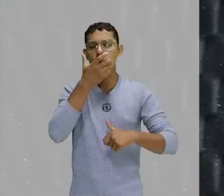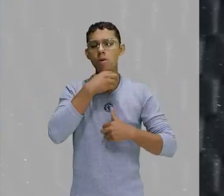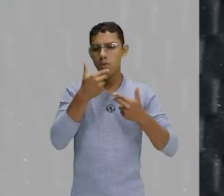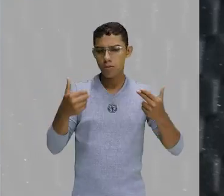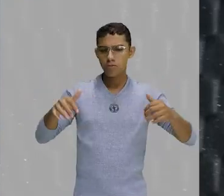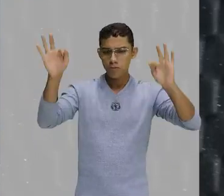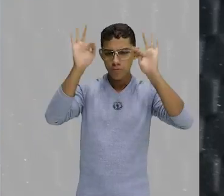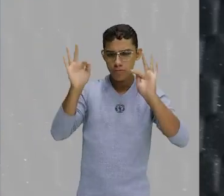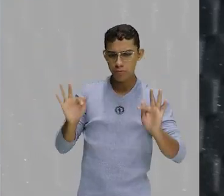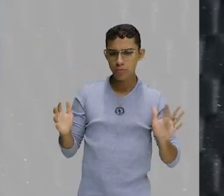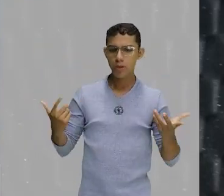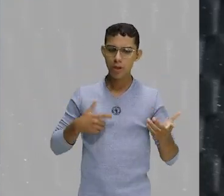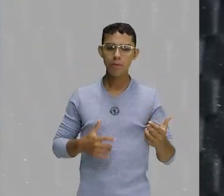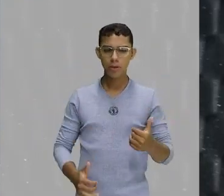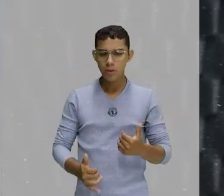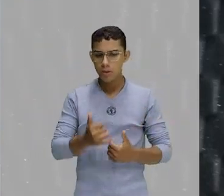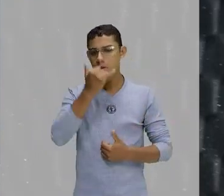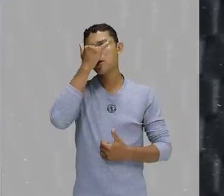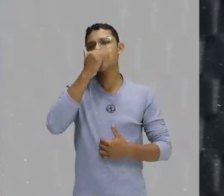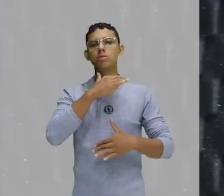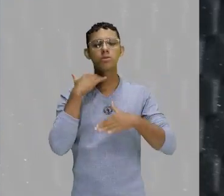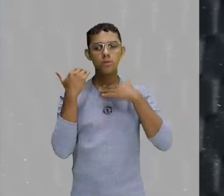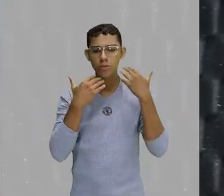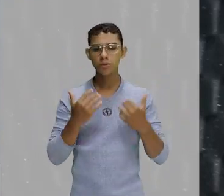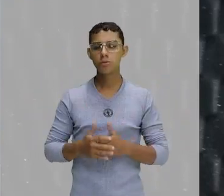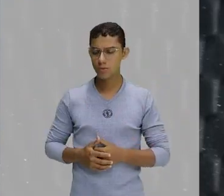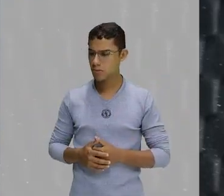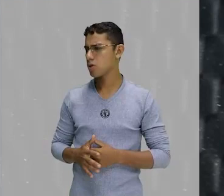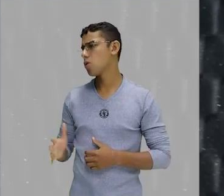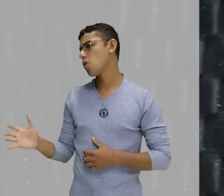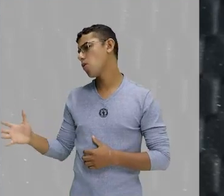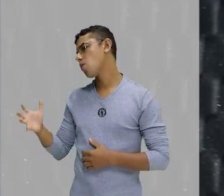e mortes. Vou sentir